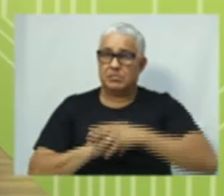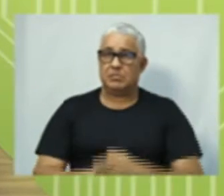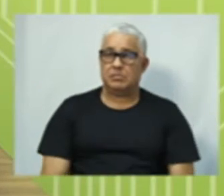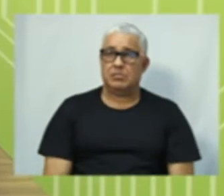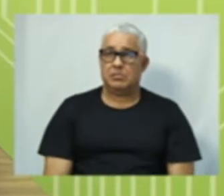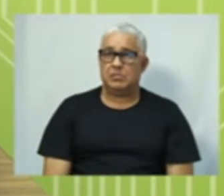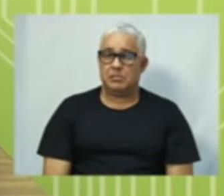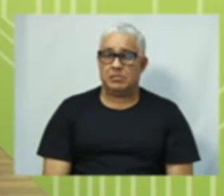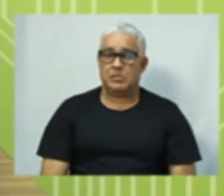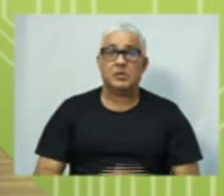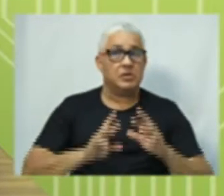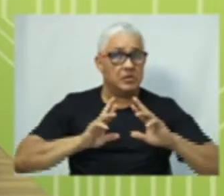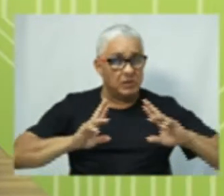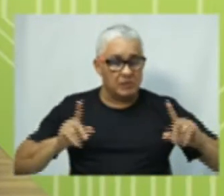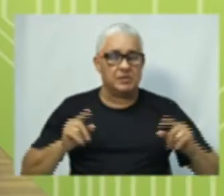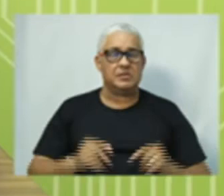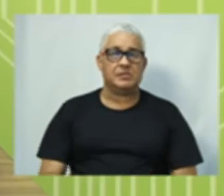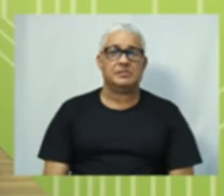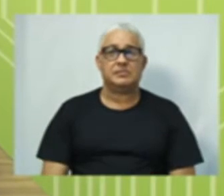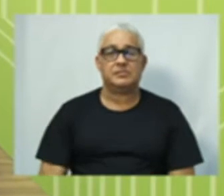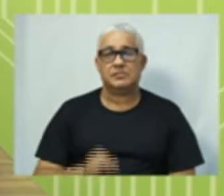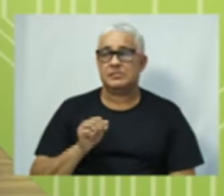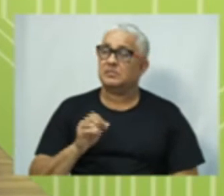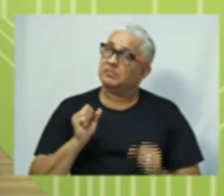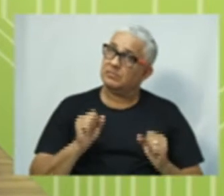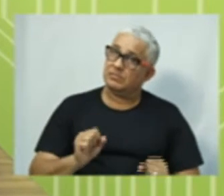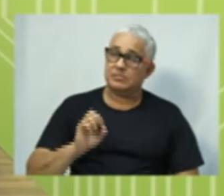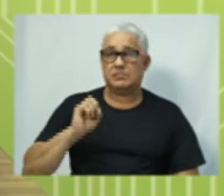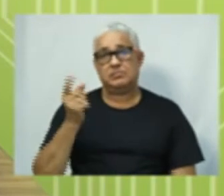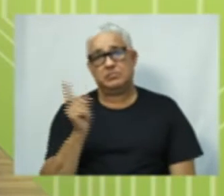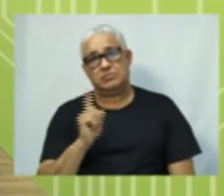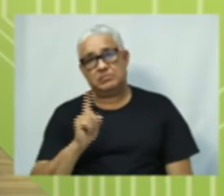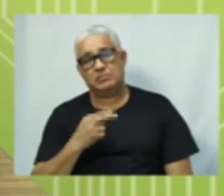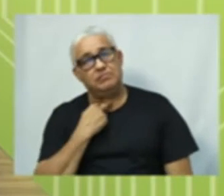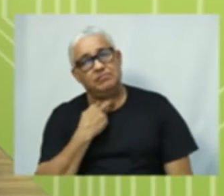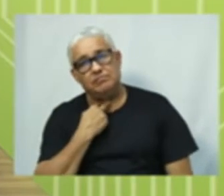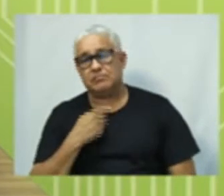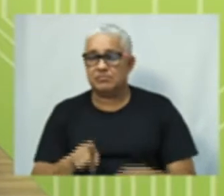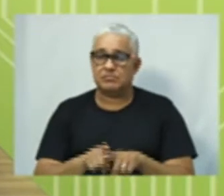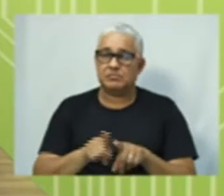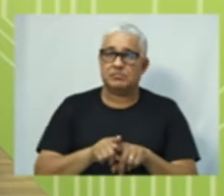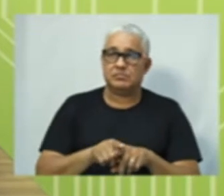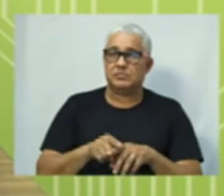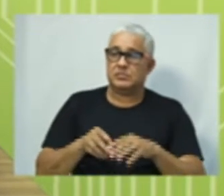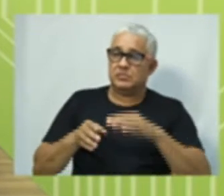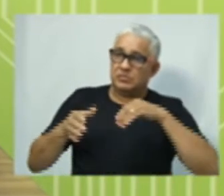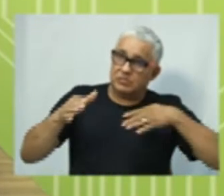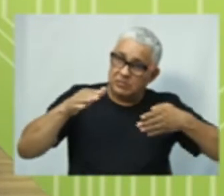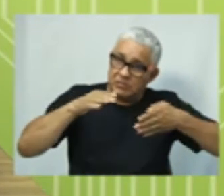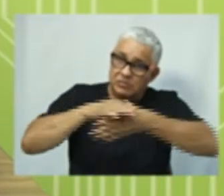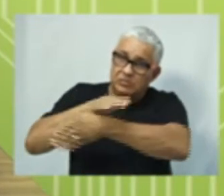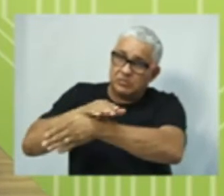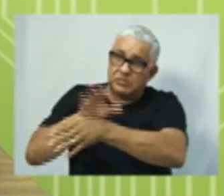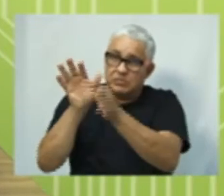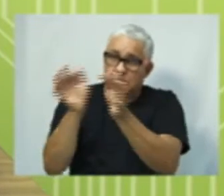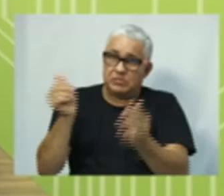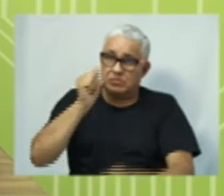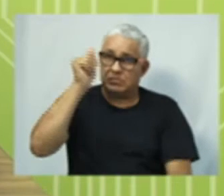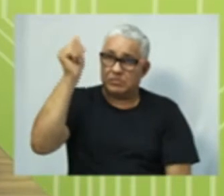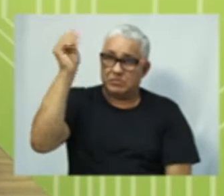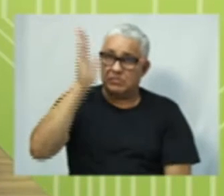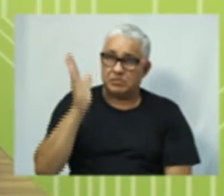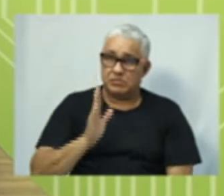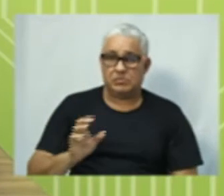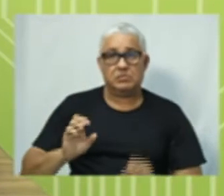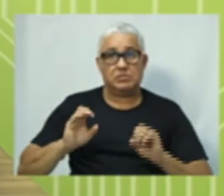empresa faz diferença se ela pode ou não aderir ao Simples Nacional. Agora, é claro,